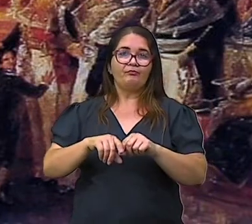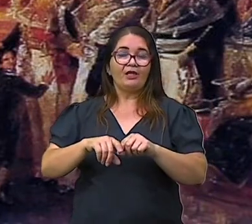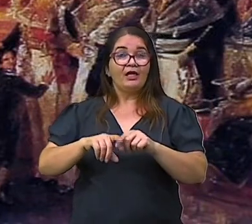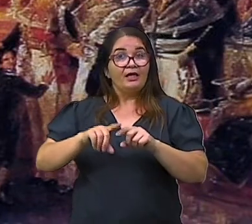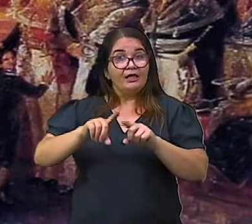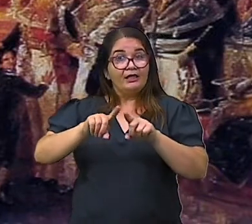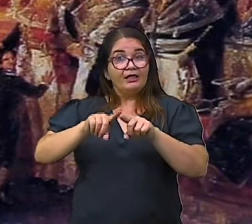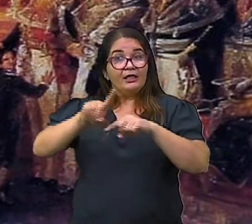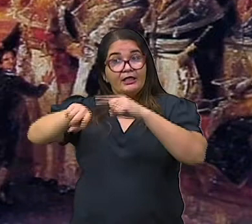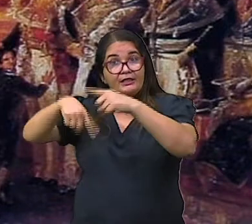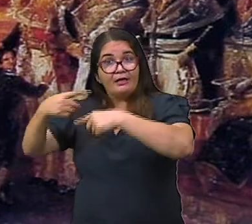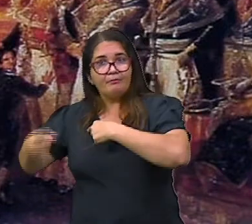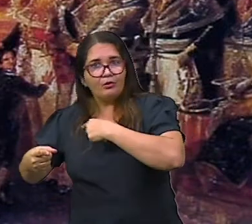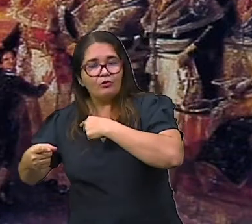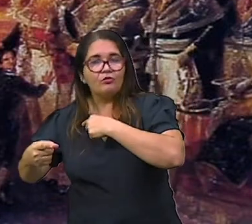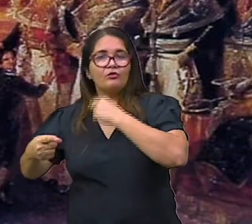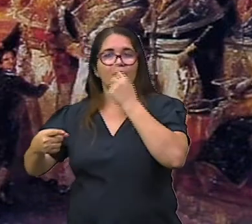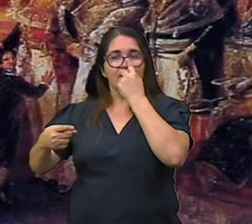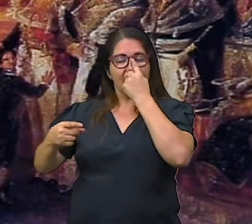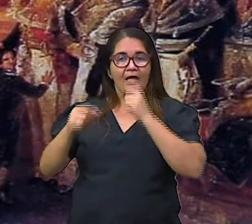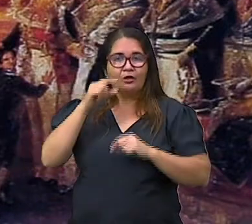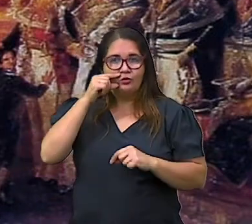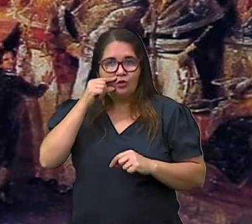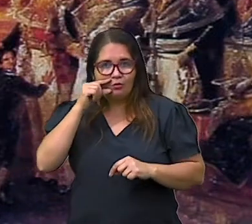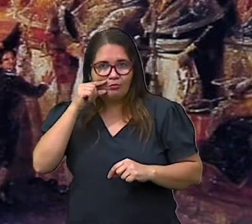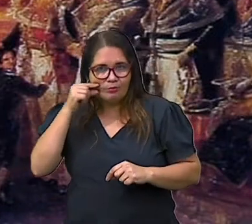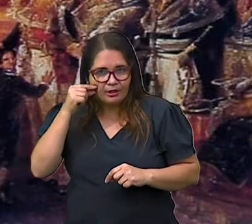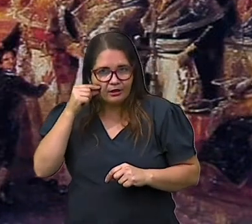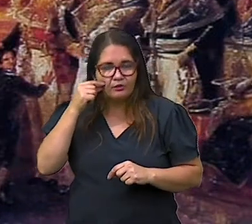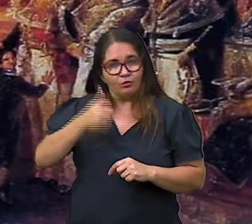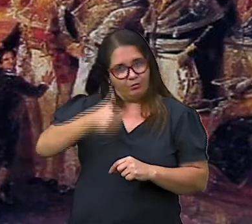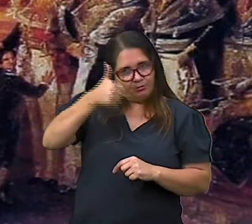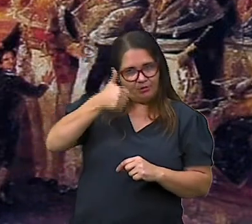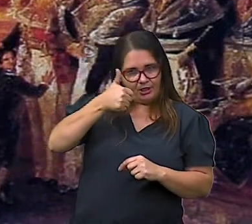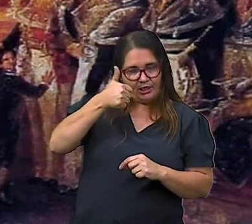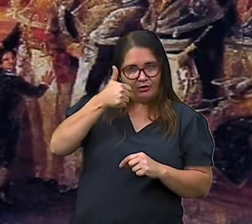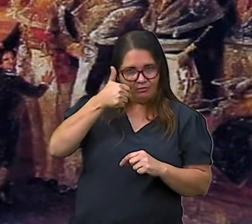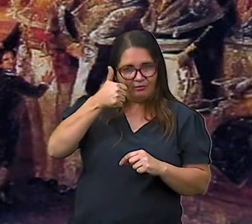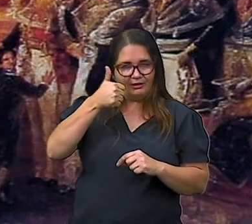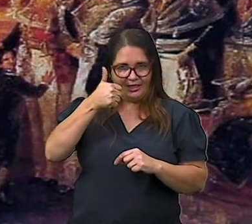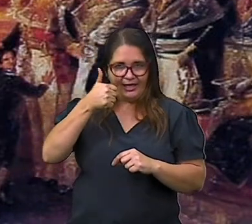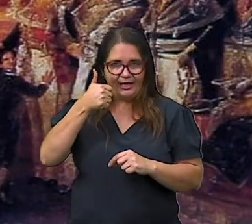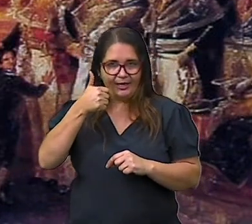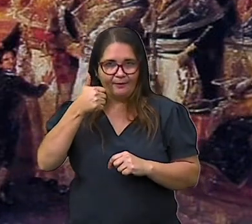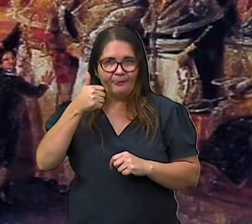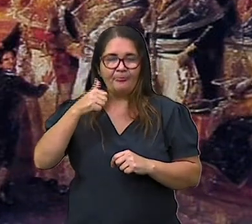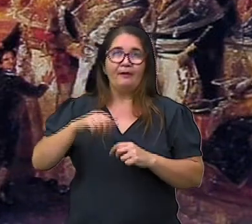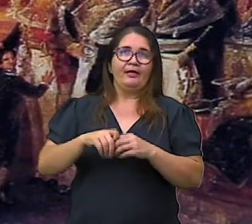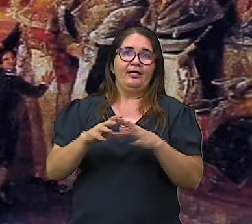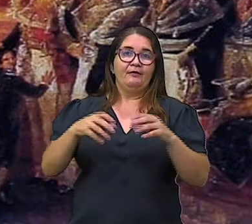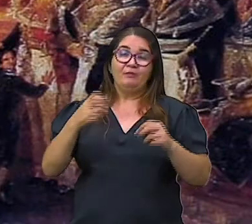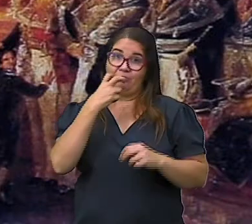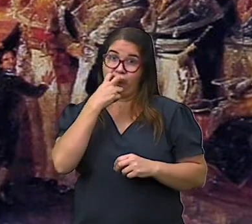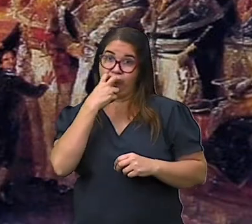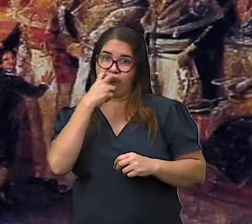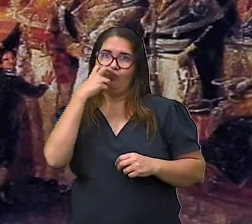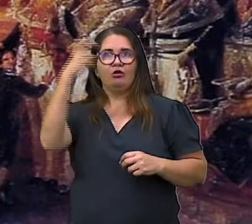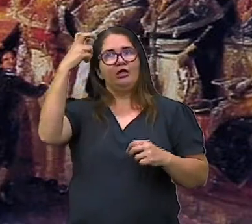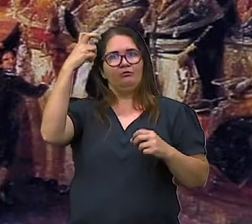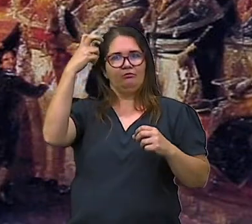dar o grito, né, da independência juntamente com Dona Leopoldina, que ela tinha uma educação assim nas